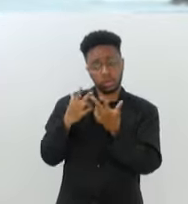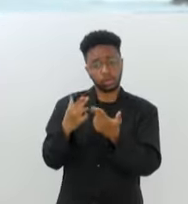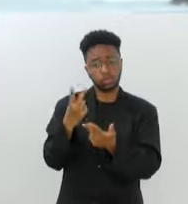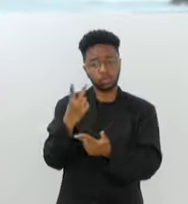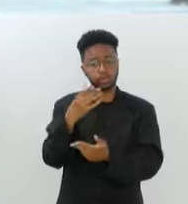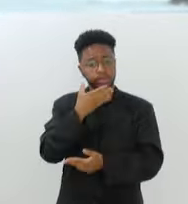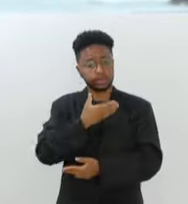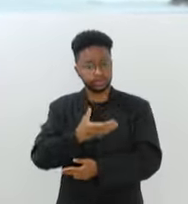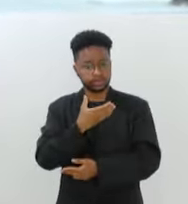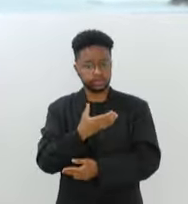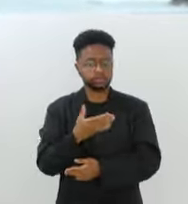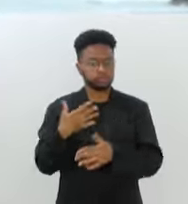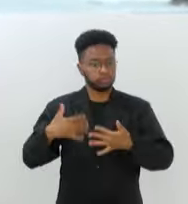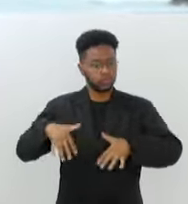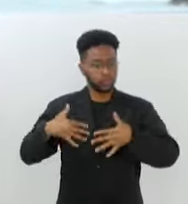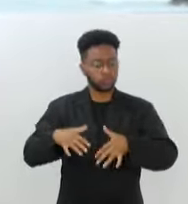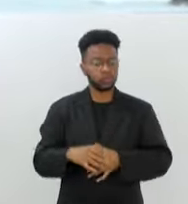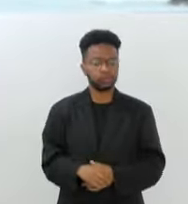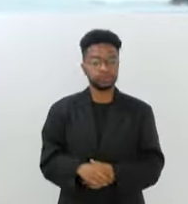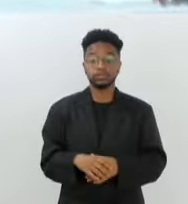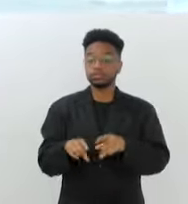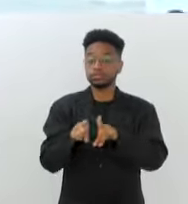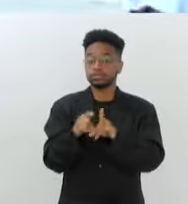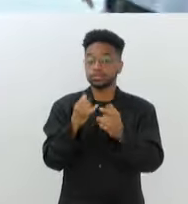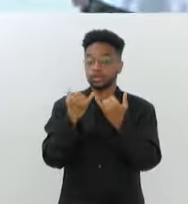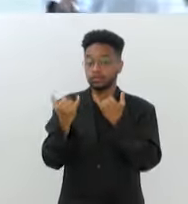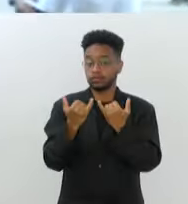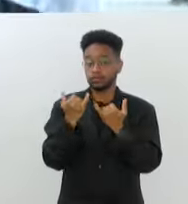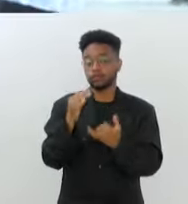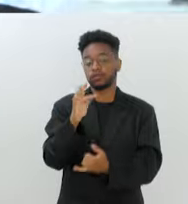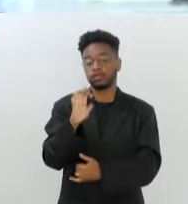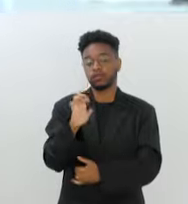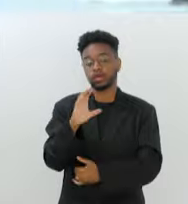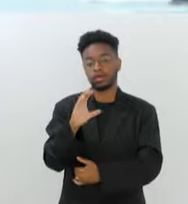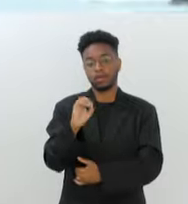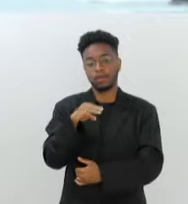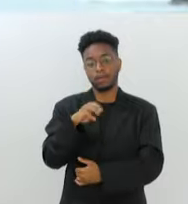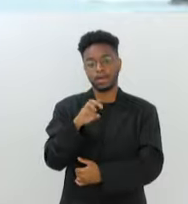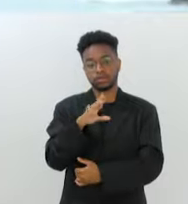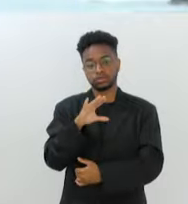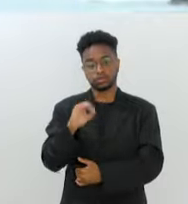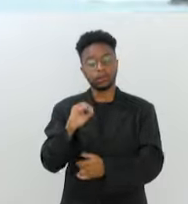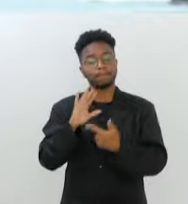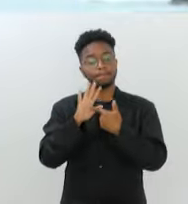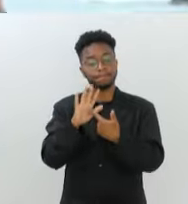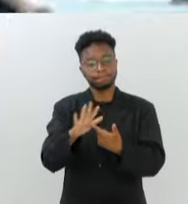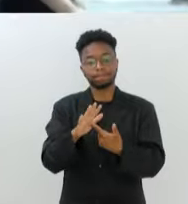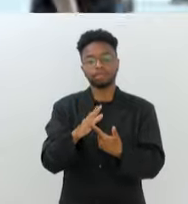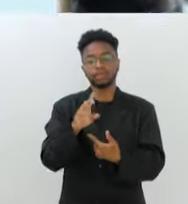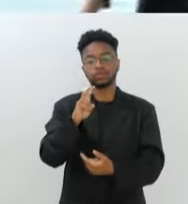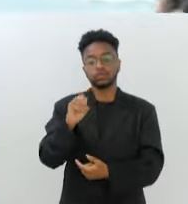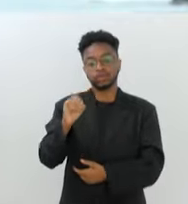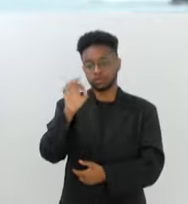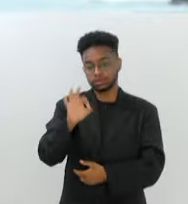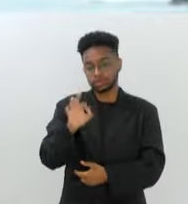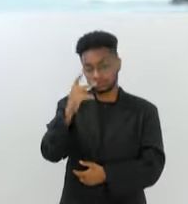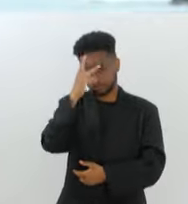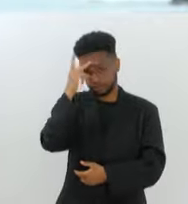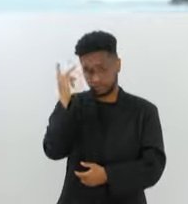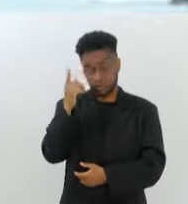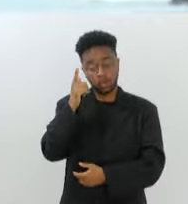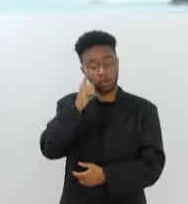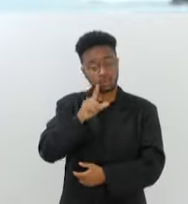ainda, segundo os dados dessa pesquisa da Fecomércio, 56% dos apostadores têm renda mensal de até 2 salários mínimos. É